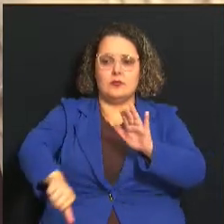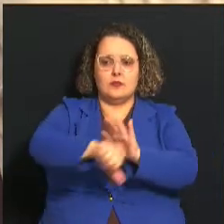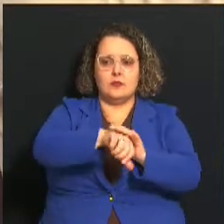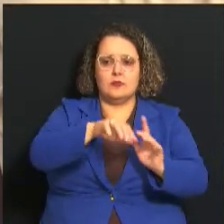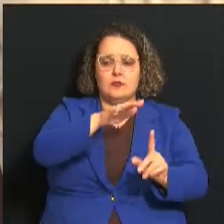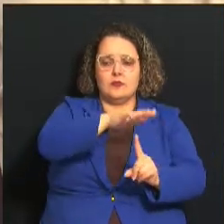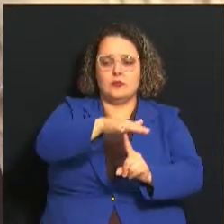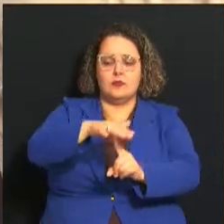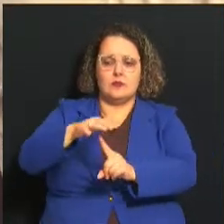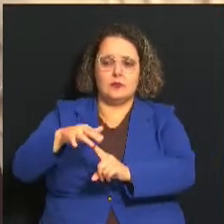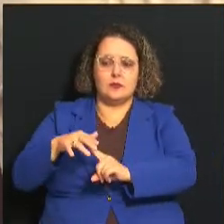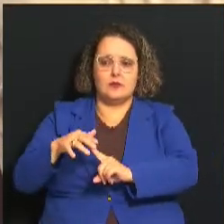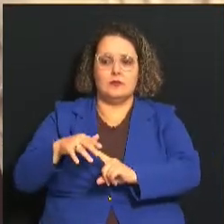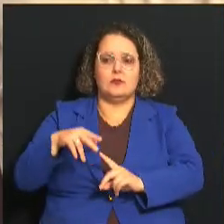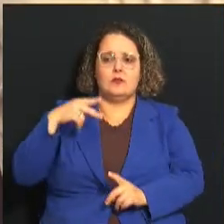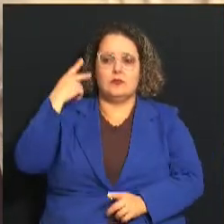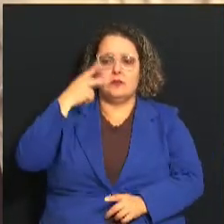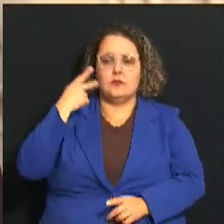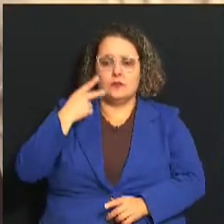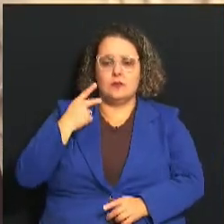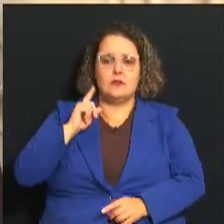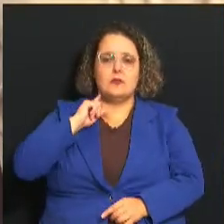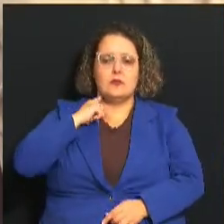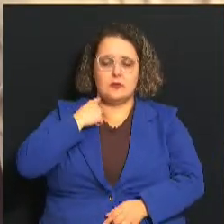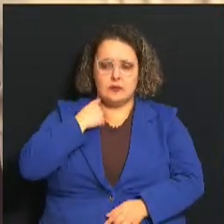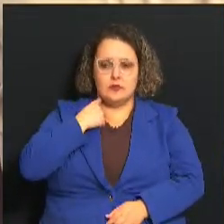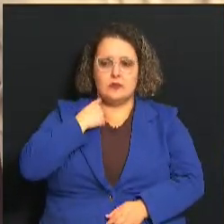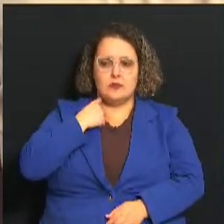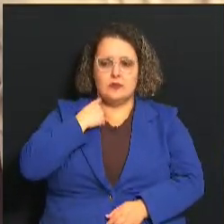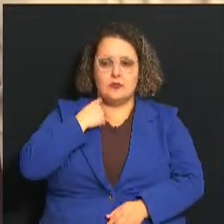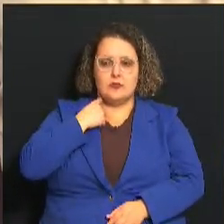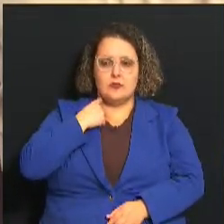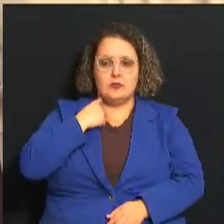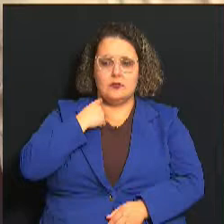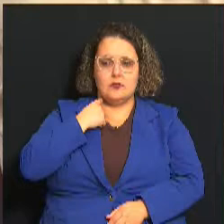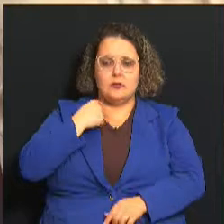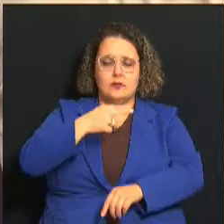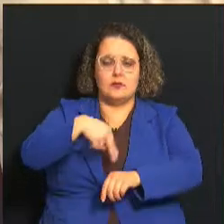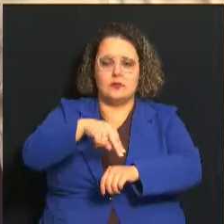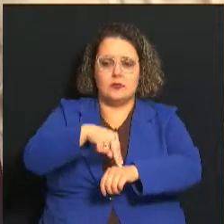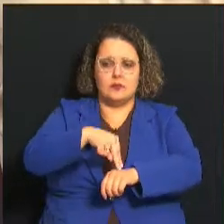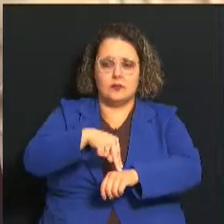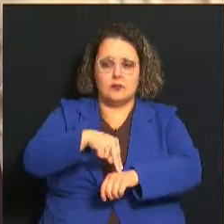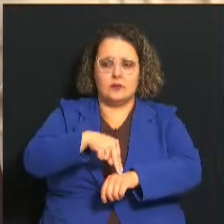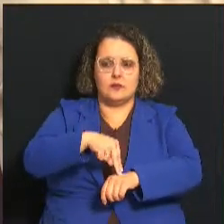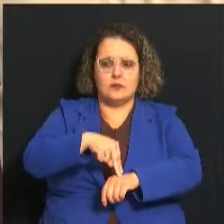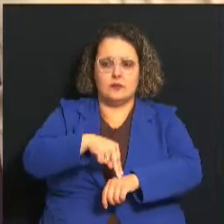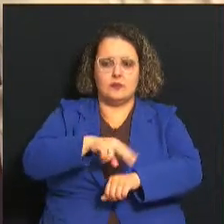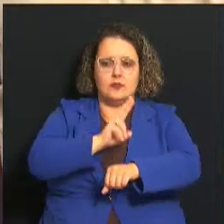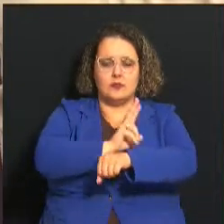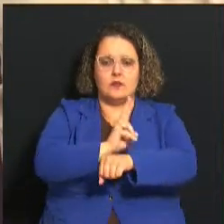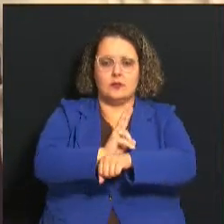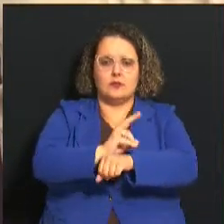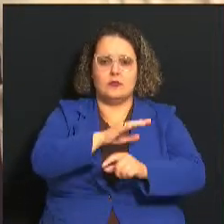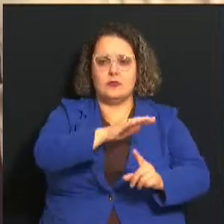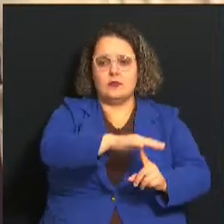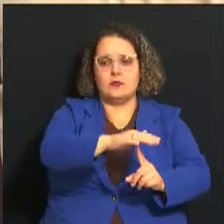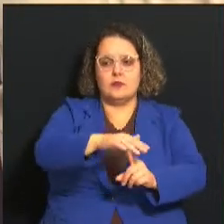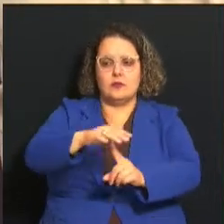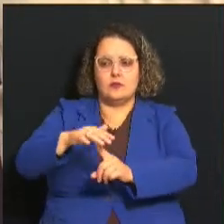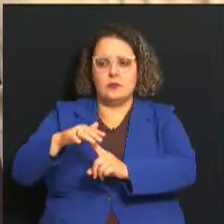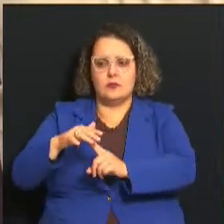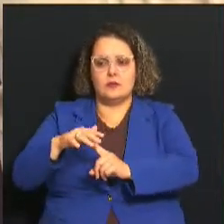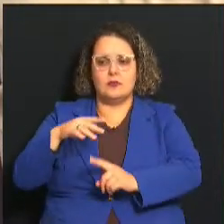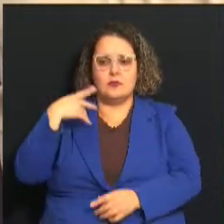Política Nacional de Resíduos Sólidos, da Lei do Sistema Nacional de Unidades de Conservação da Natureza, da